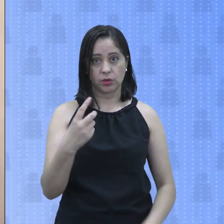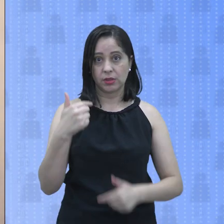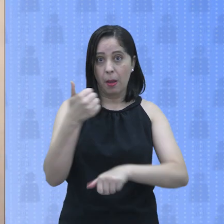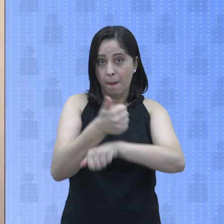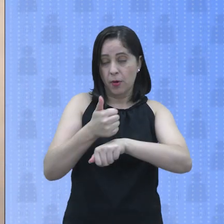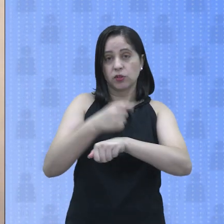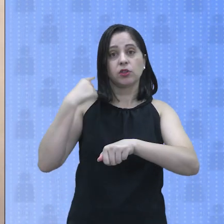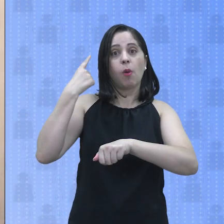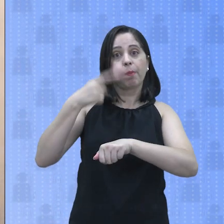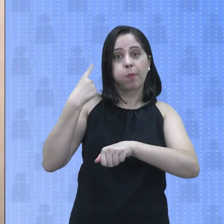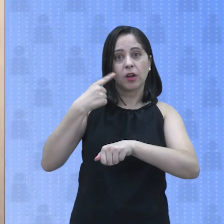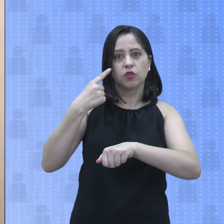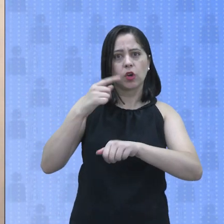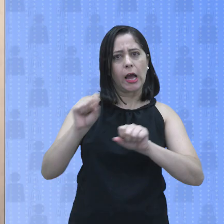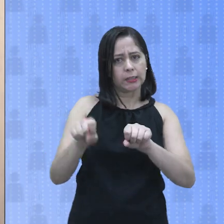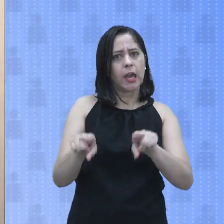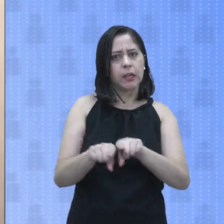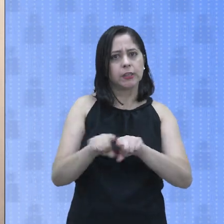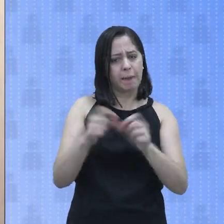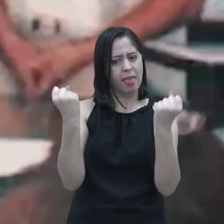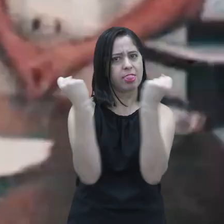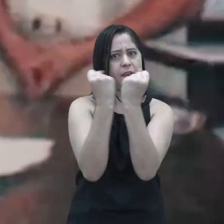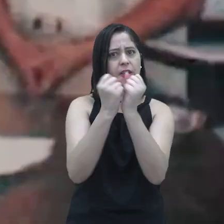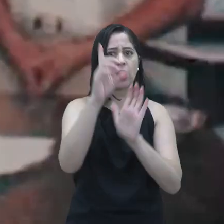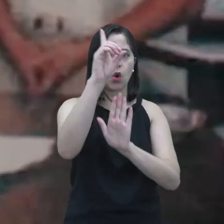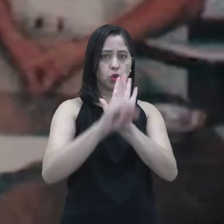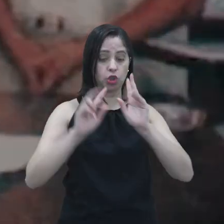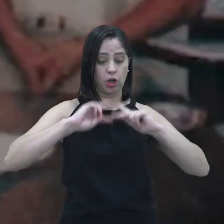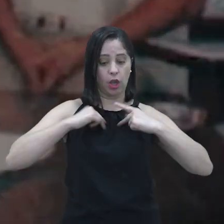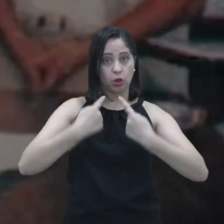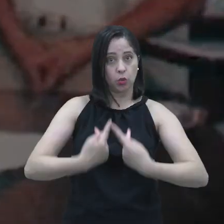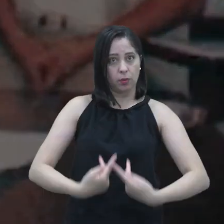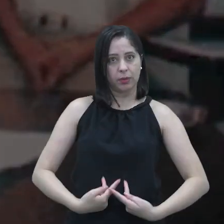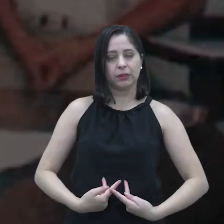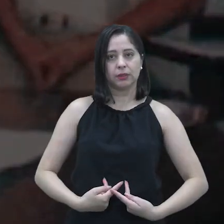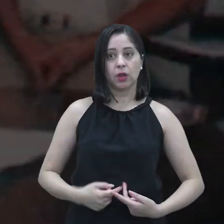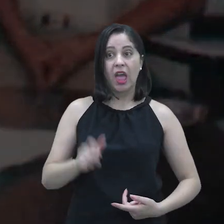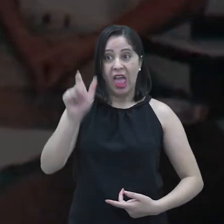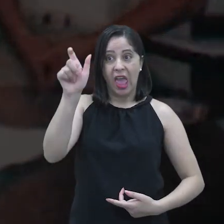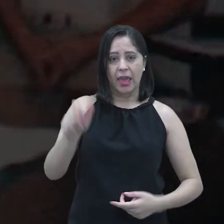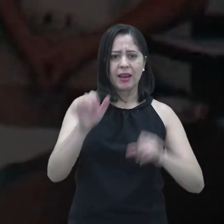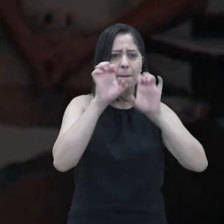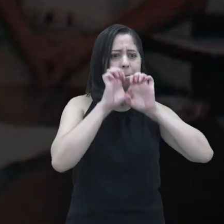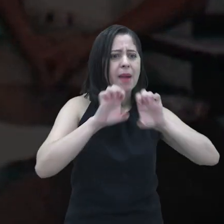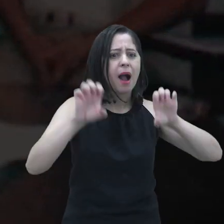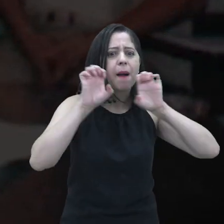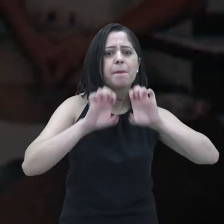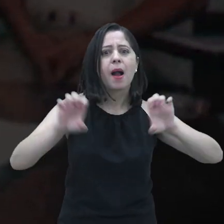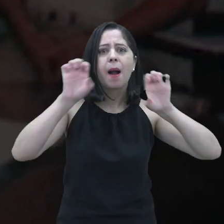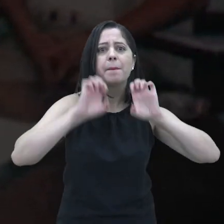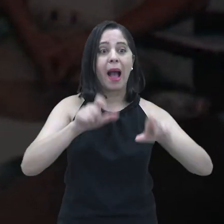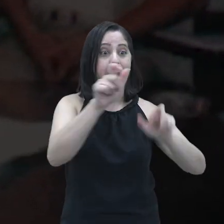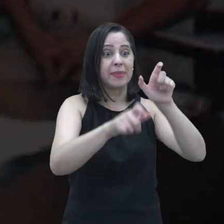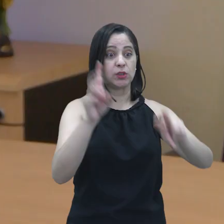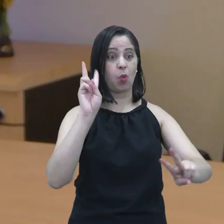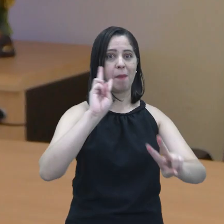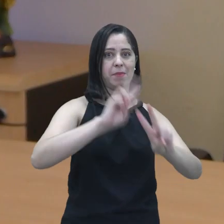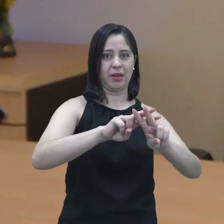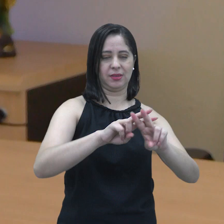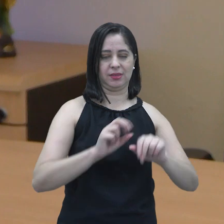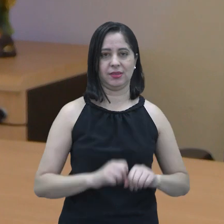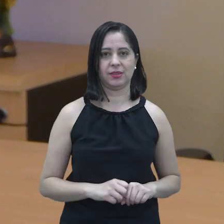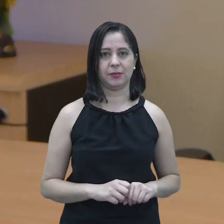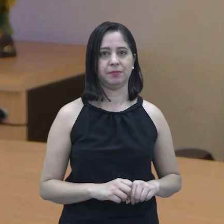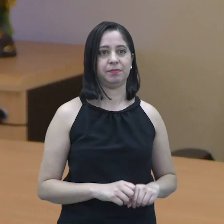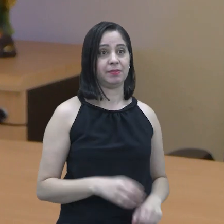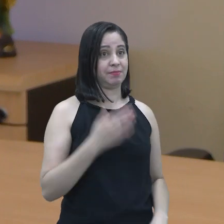foi advogado e ativista dos direitos humanos. Atuava em uma causa nobre, a evangelização de encarcerados. O Franz